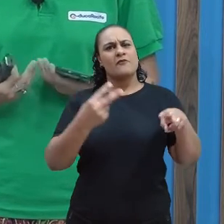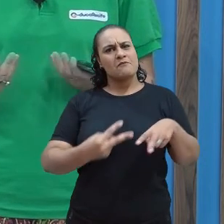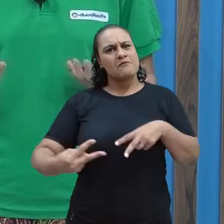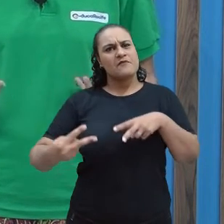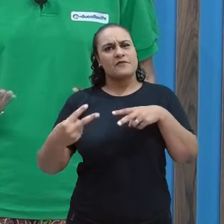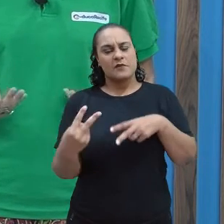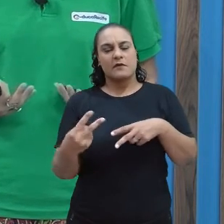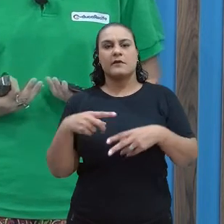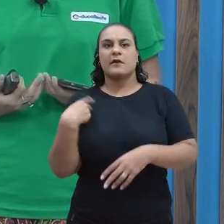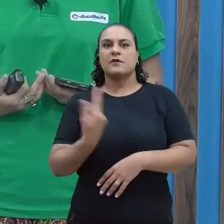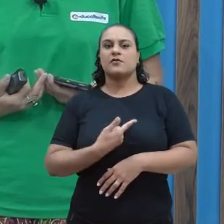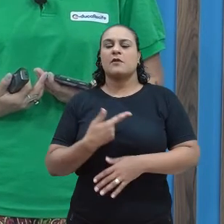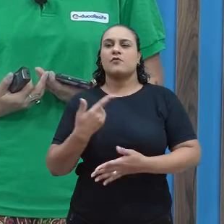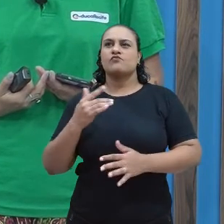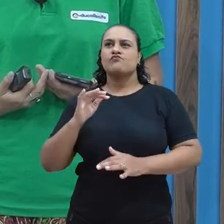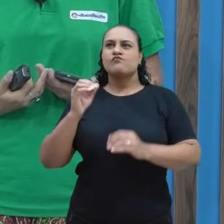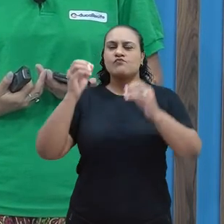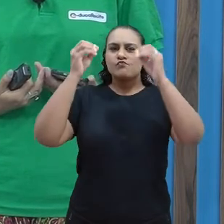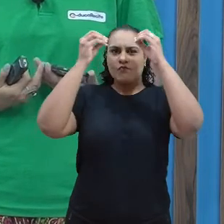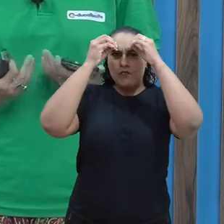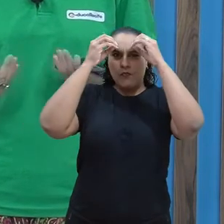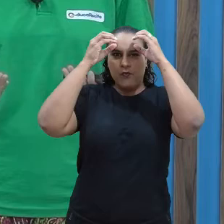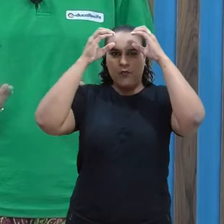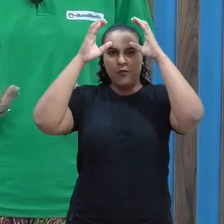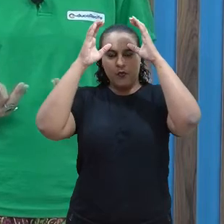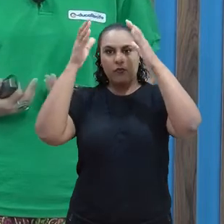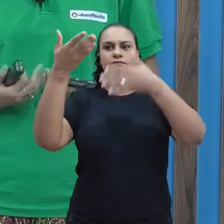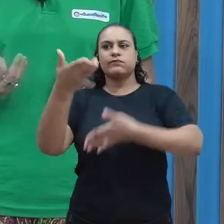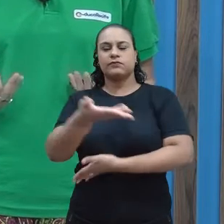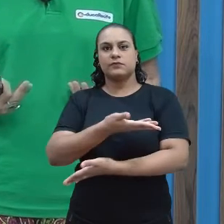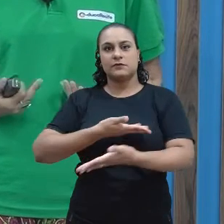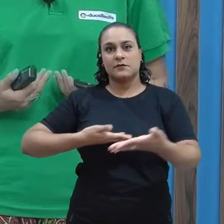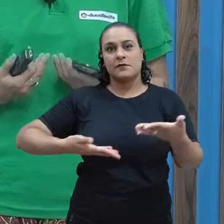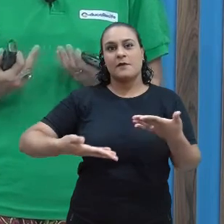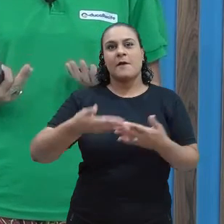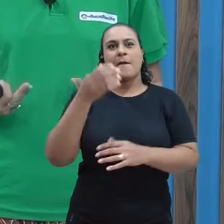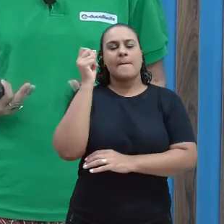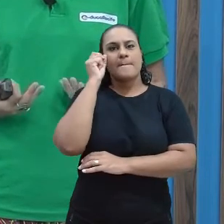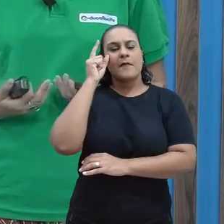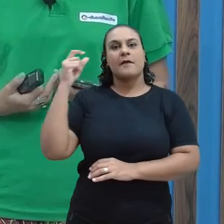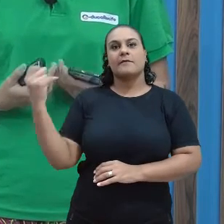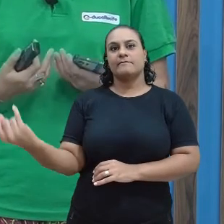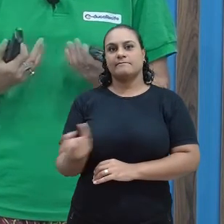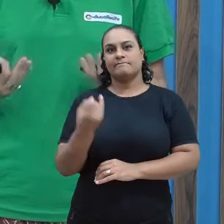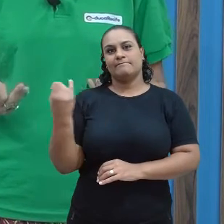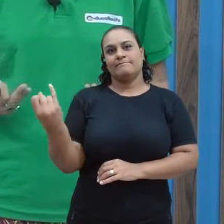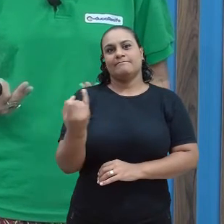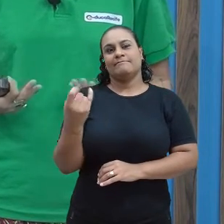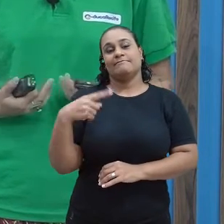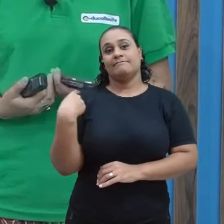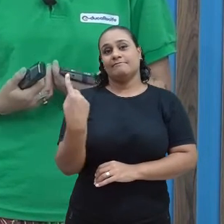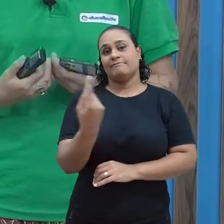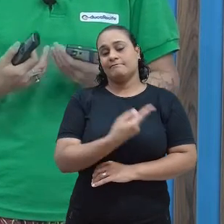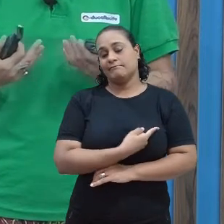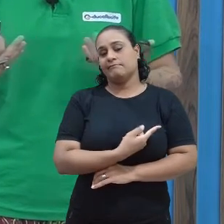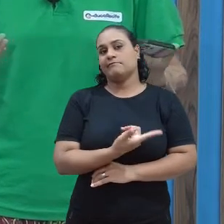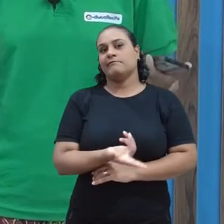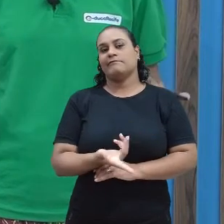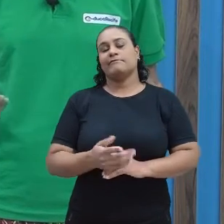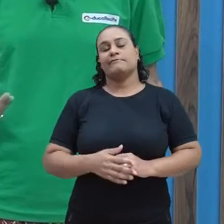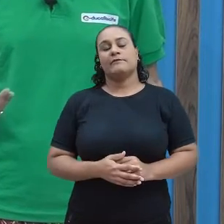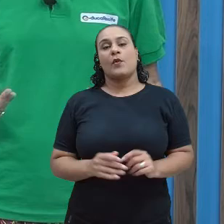gente constrói o nosso conhecimento, certo? É nessa troca de ideias que é importante para que a gente fique